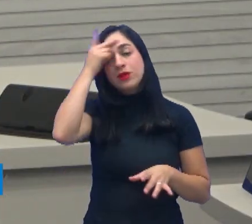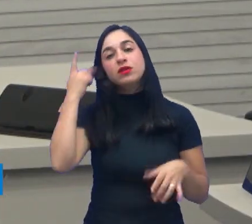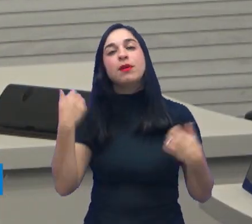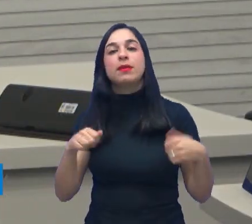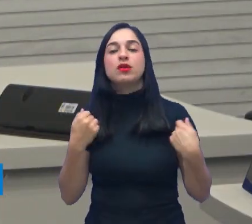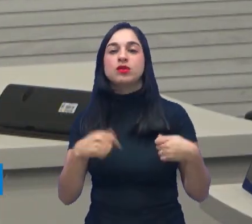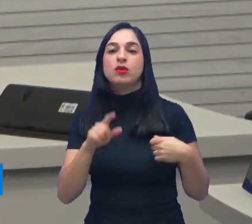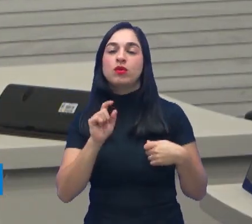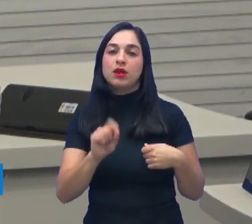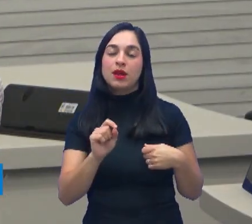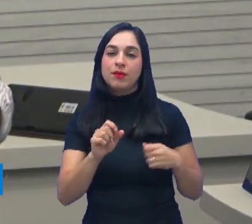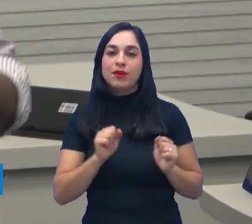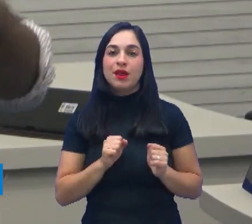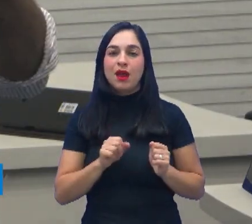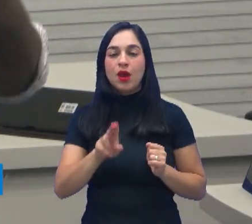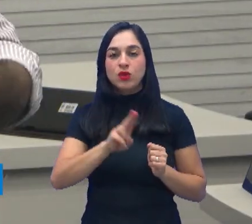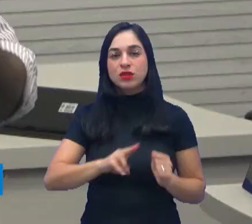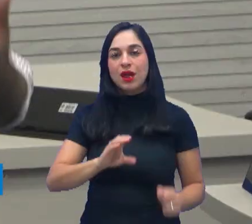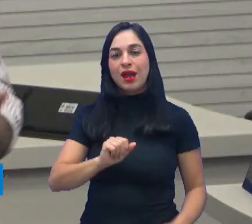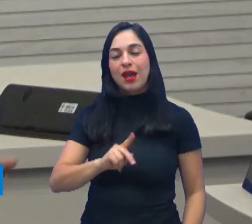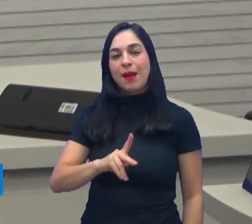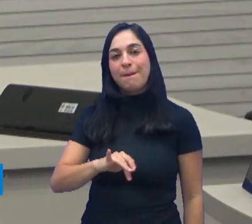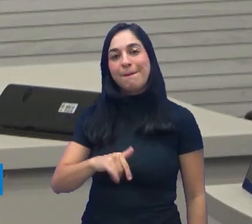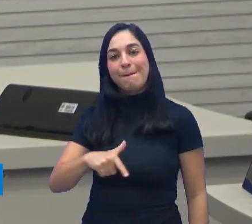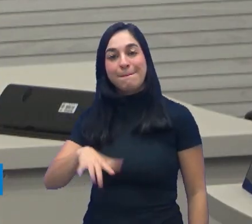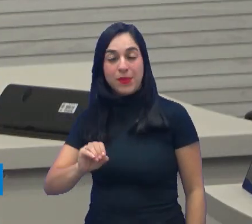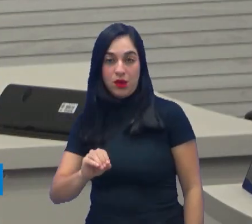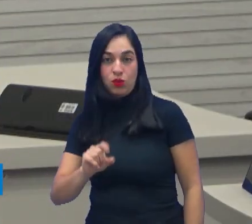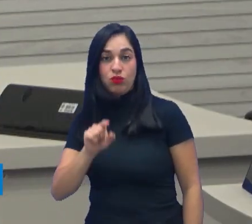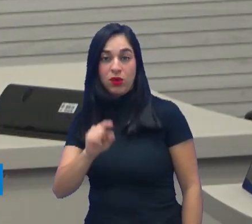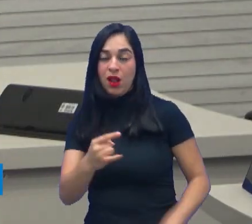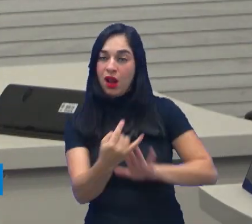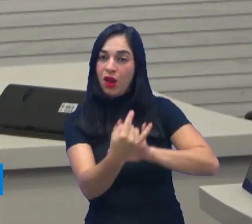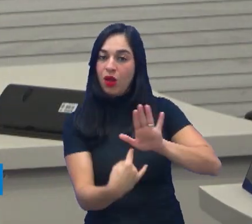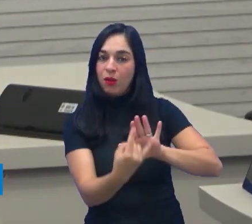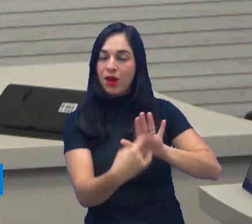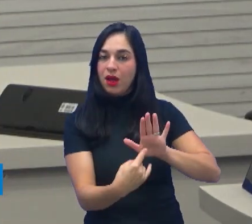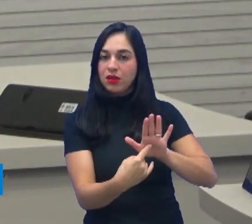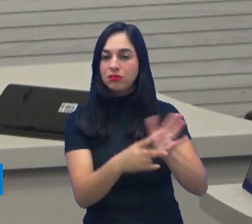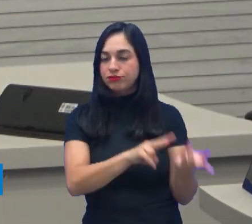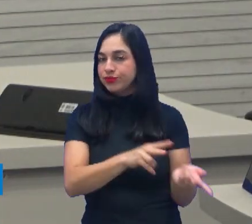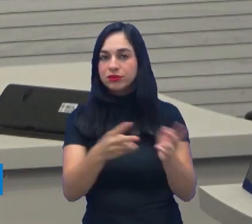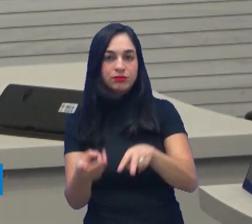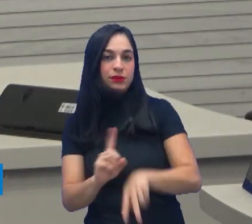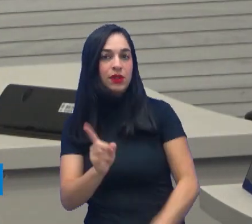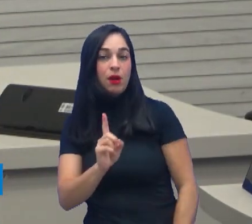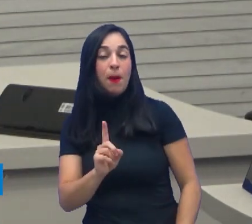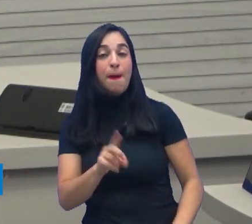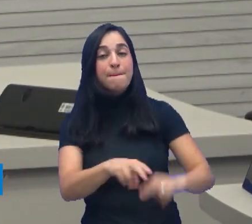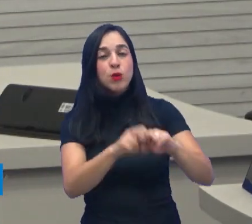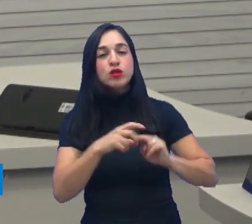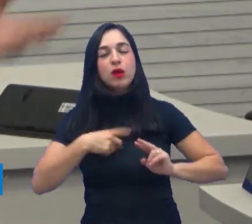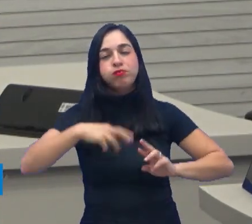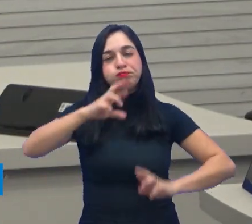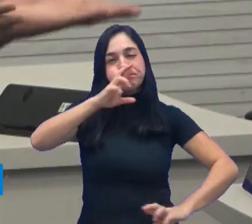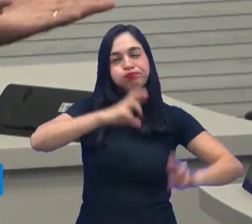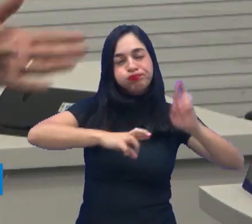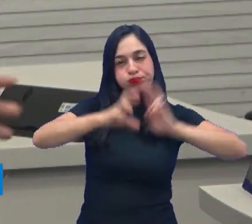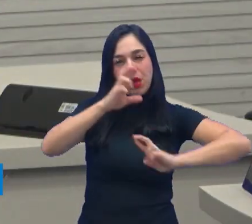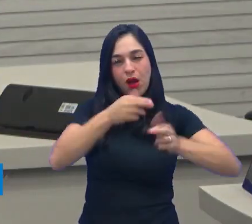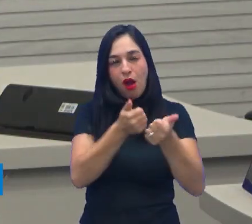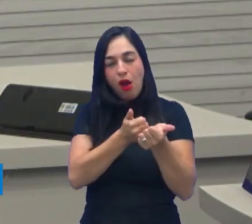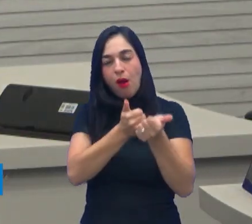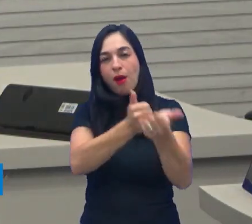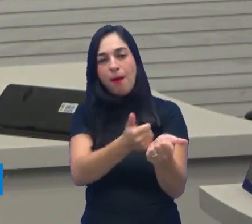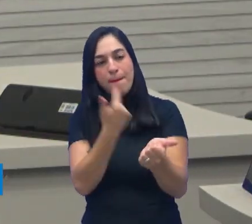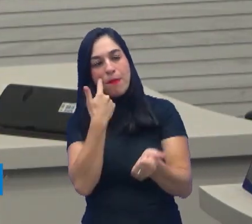transferiu a escritura. Então, é um cara mal intencionado na cidade, portanto, eu vou acompanhar essa questão também, vereador, de que aquelas famílias